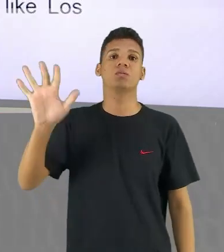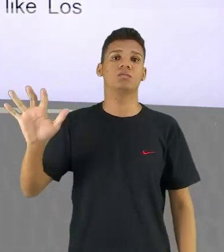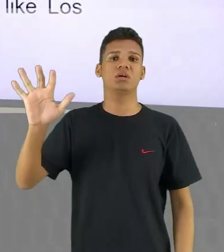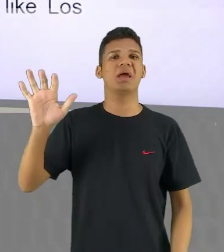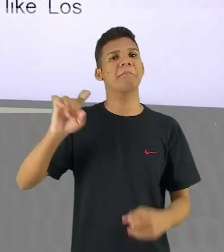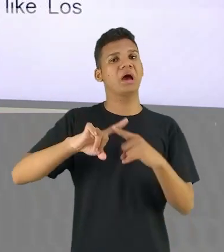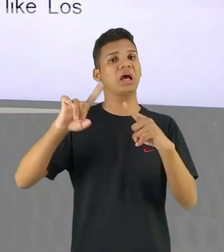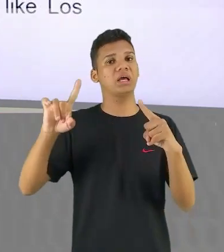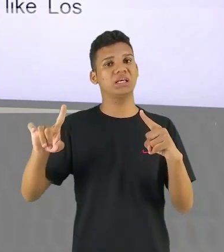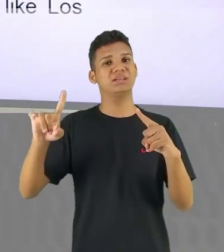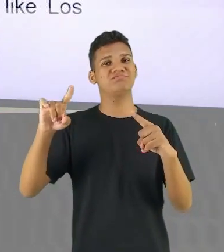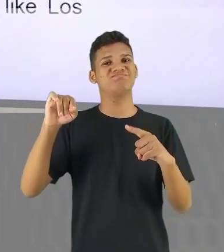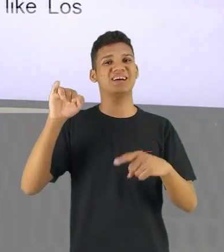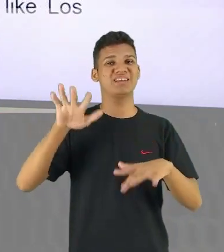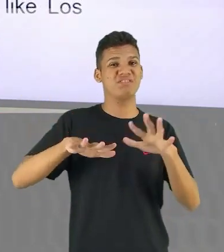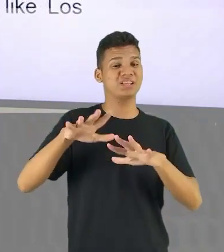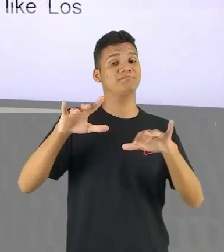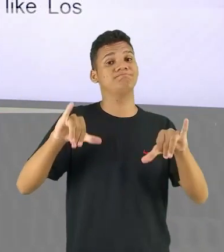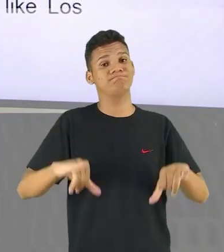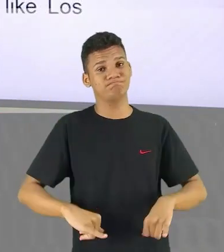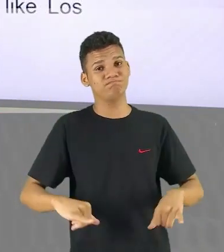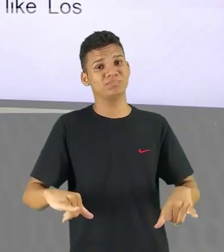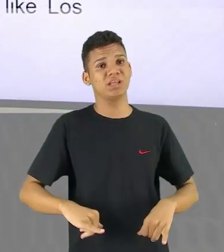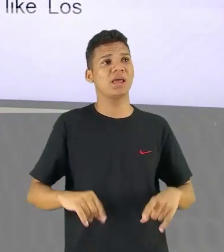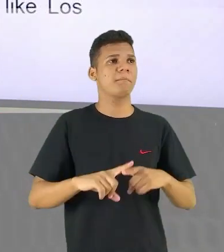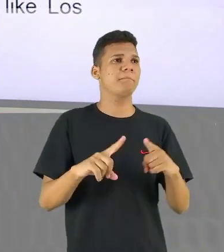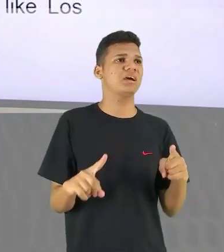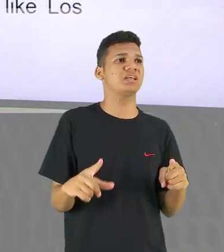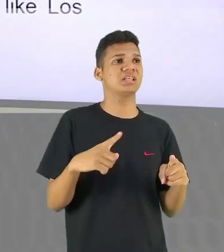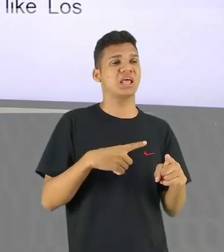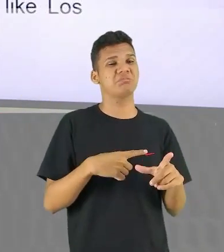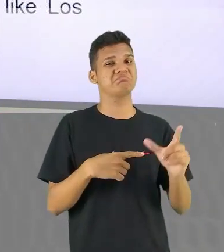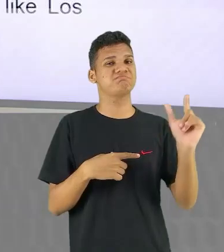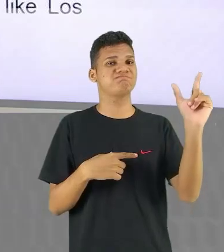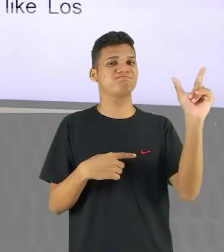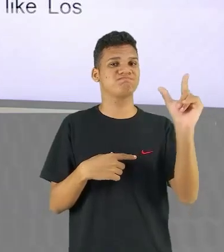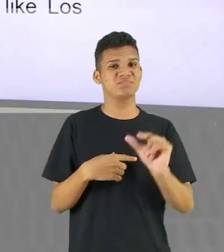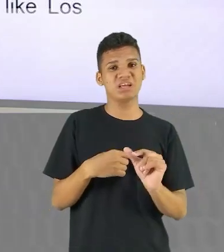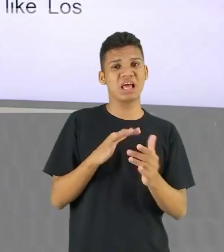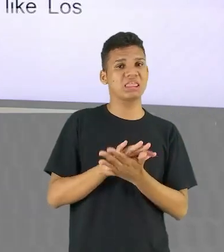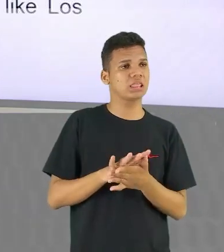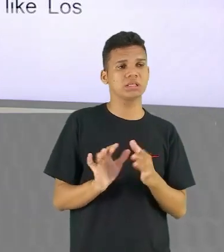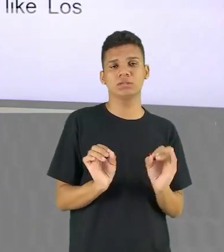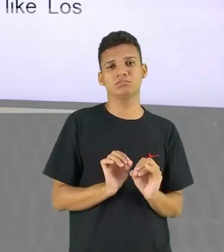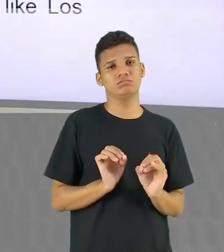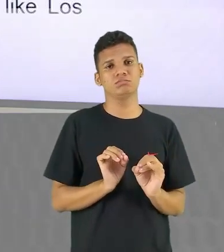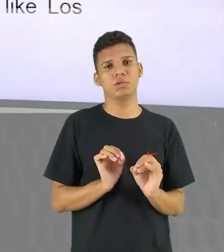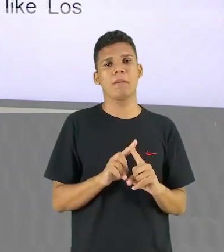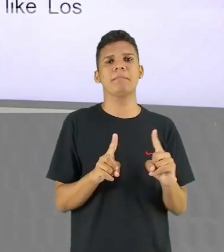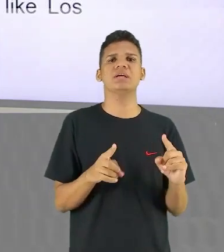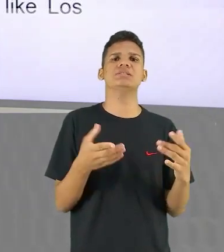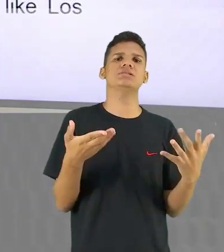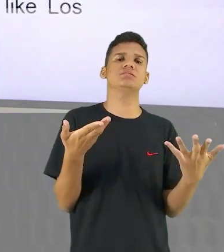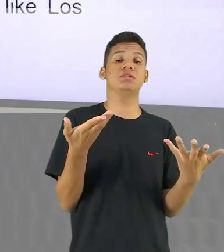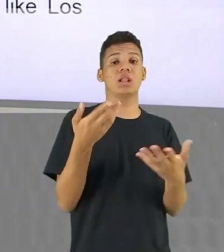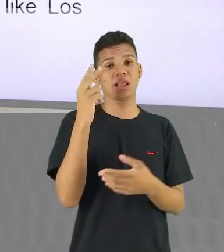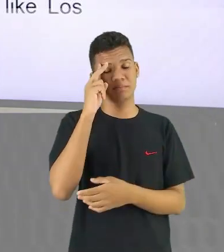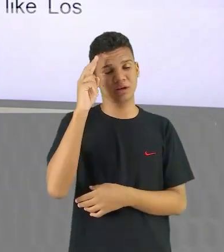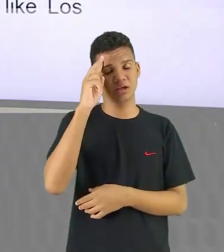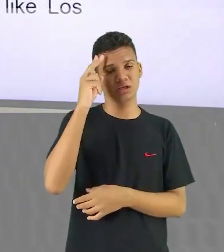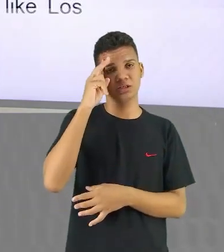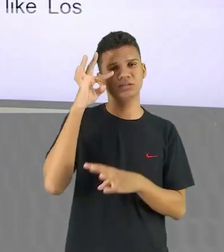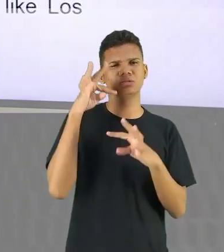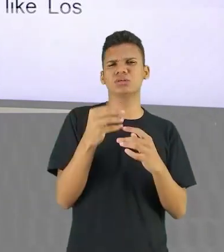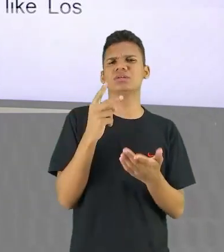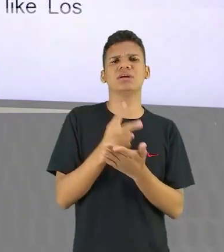ser realmente opressiva. Isso reduz um indivíduo a nada. É só você lembrar todos